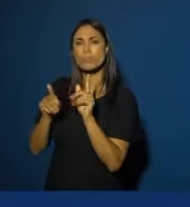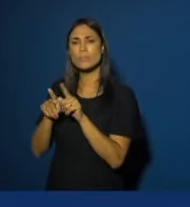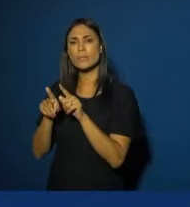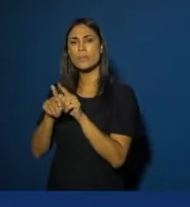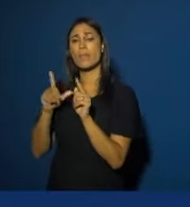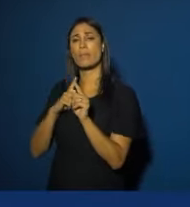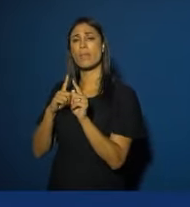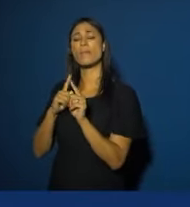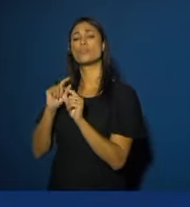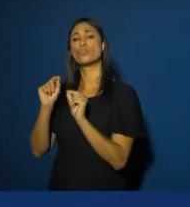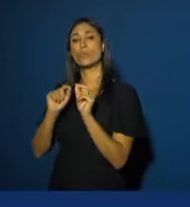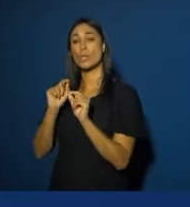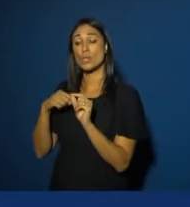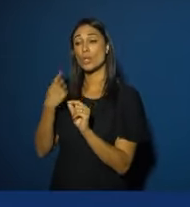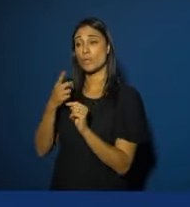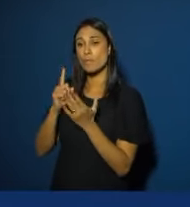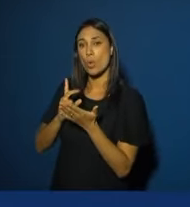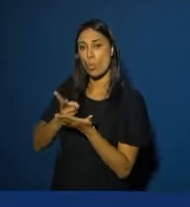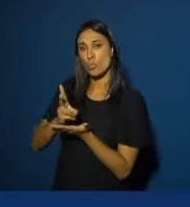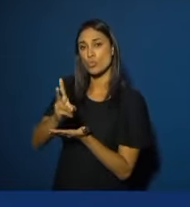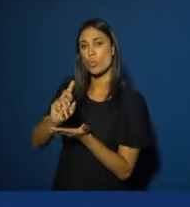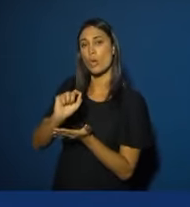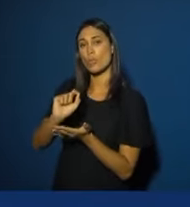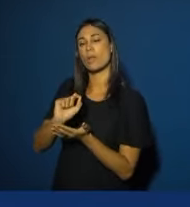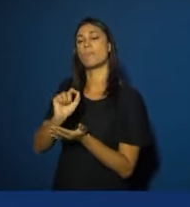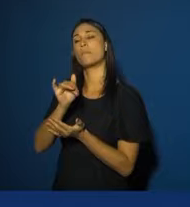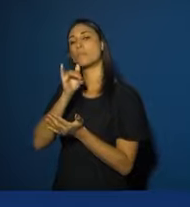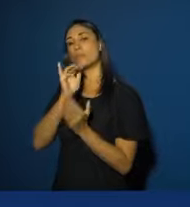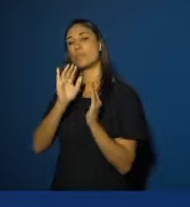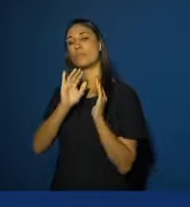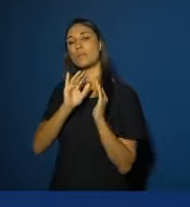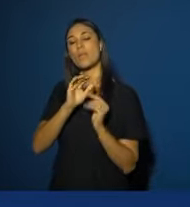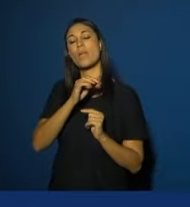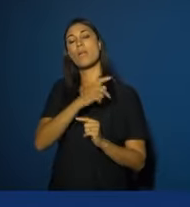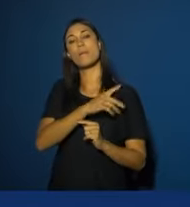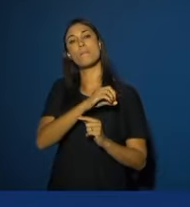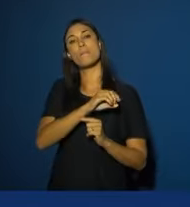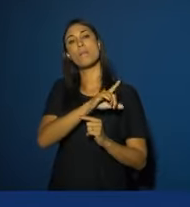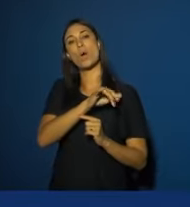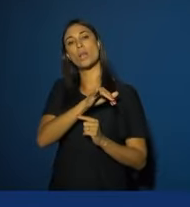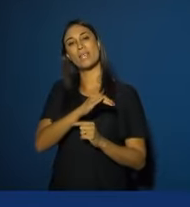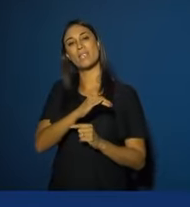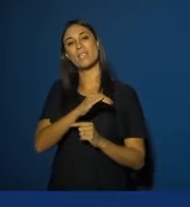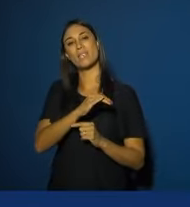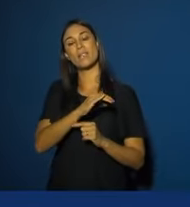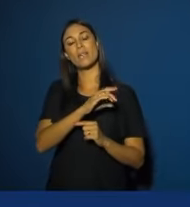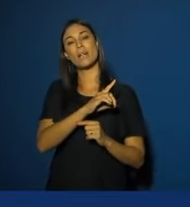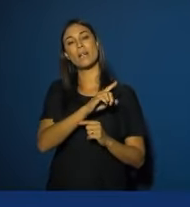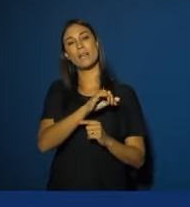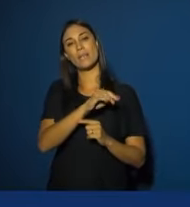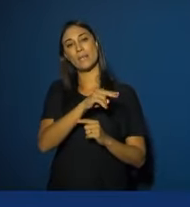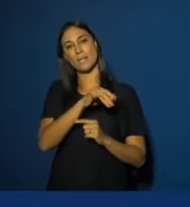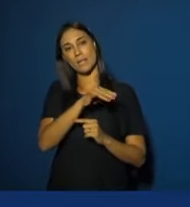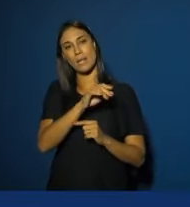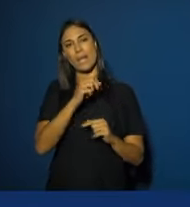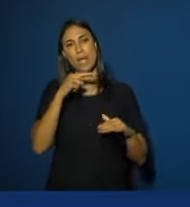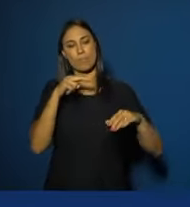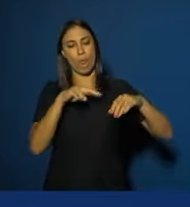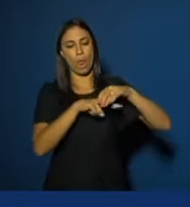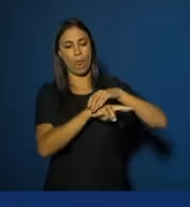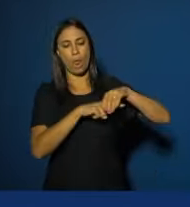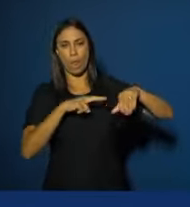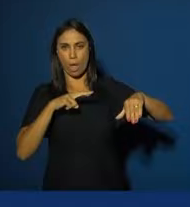Temos propostas e que nós vamos dar sequência em rede de policlínica, que é para diagnóstico de imagem,